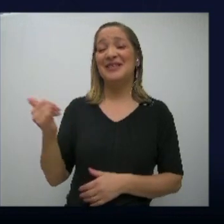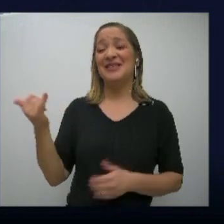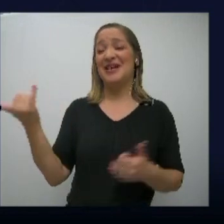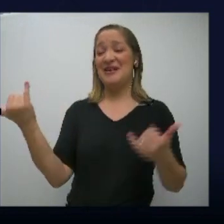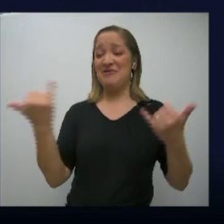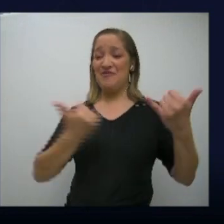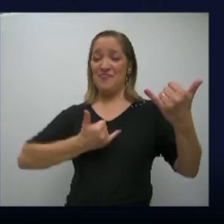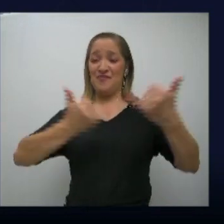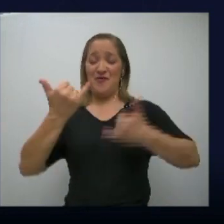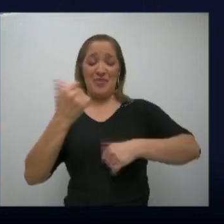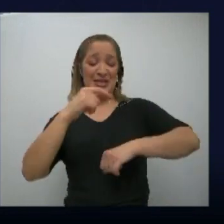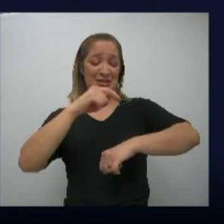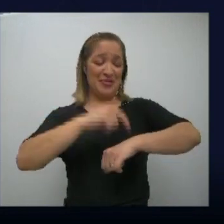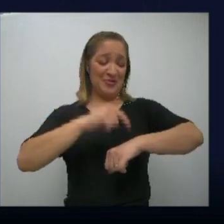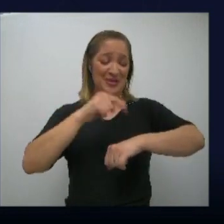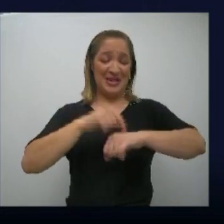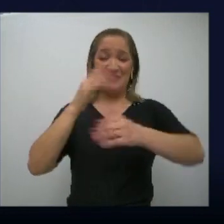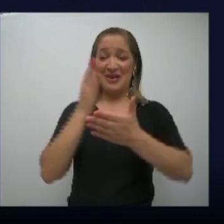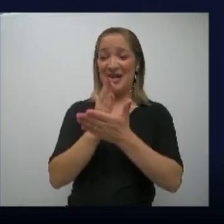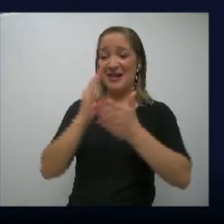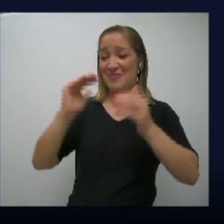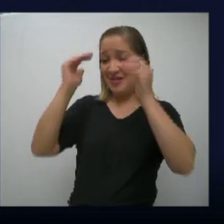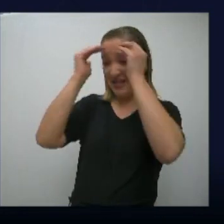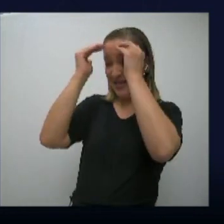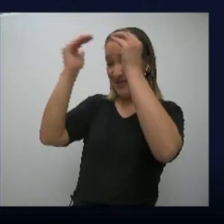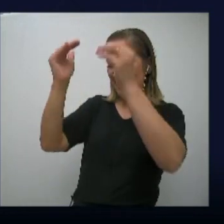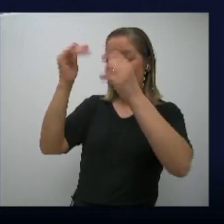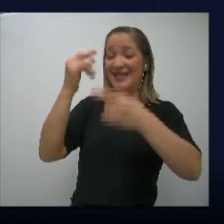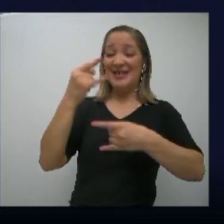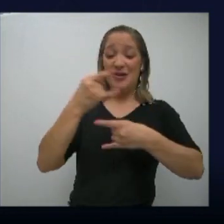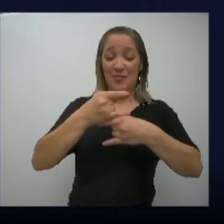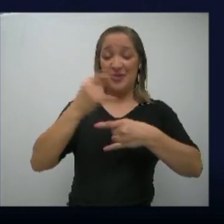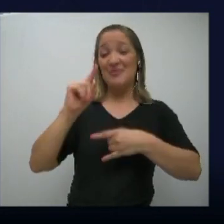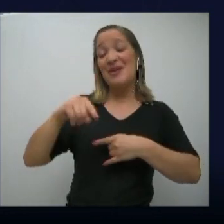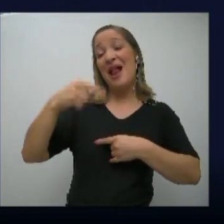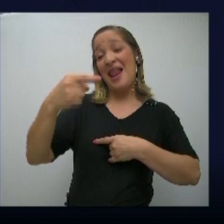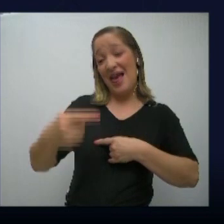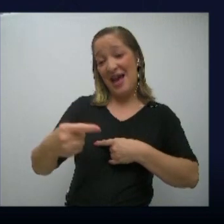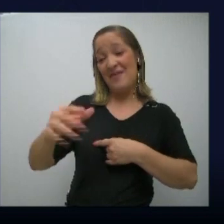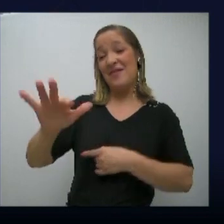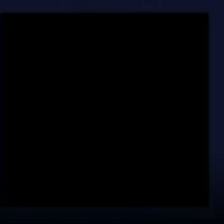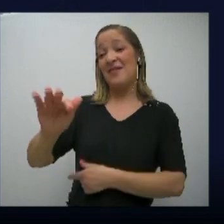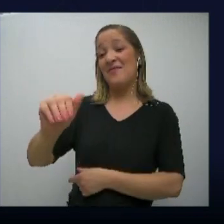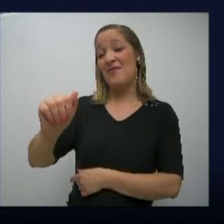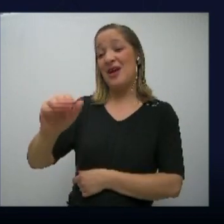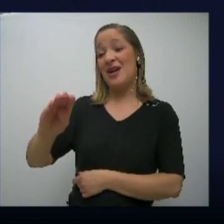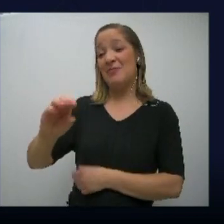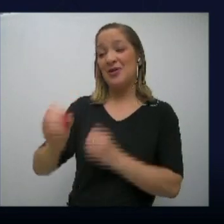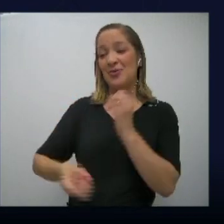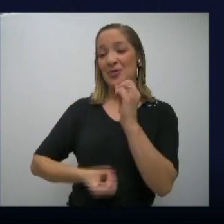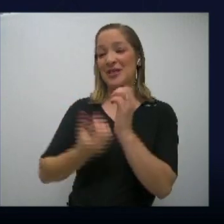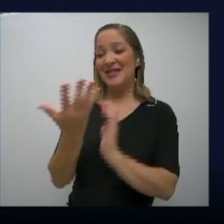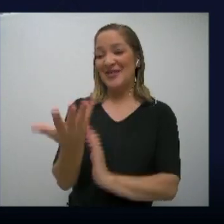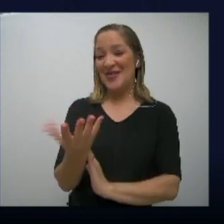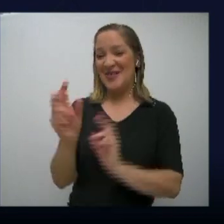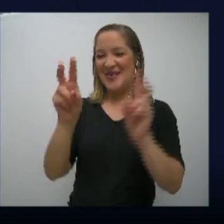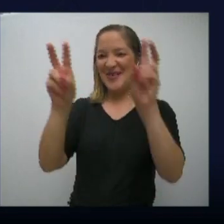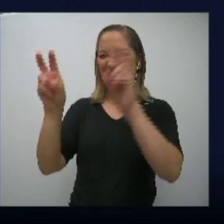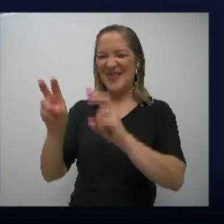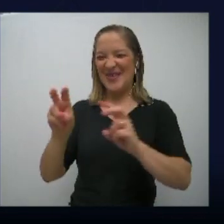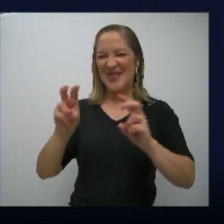de tudo que é lado que o tempo tá esgotado até respeito até o próximo painel e Fabrício já deu uma olha sobre a questão da sustentabilidade